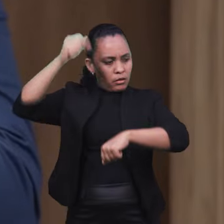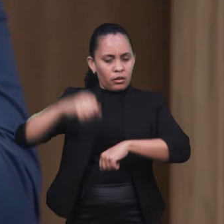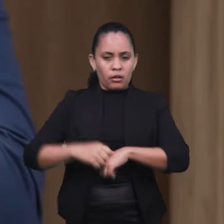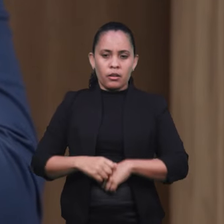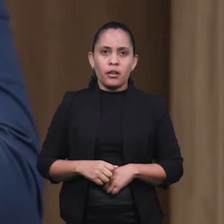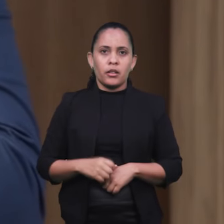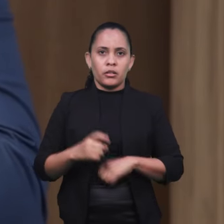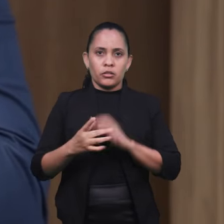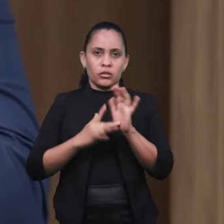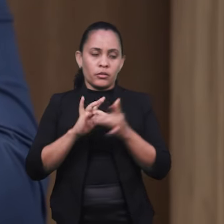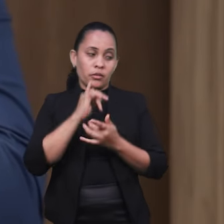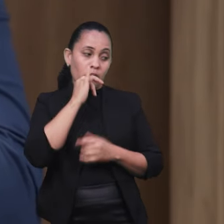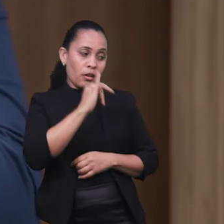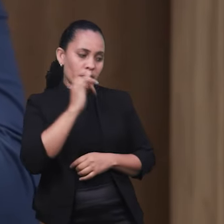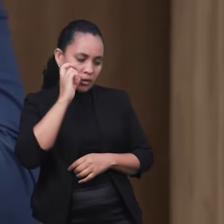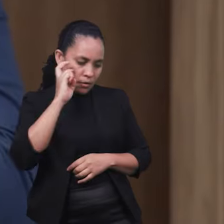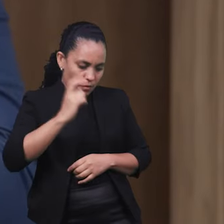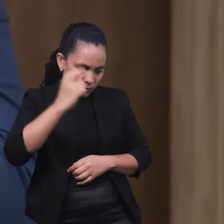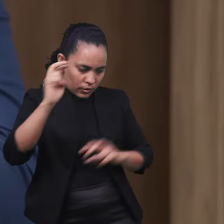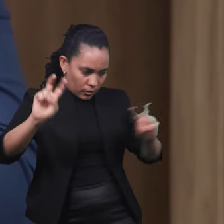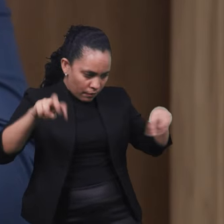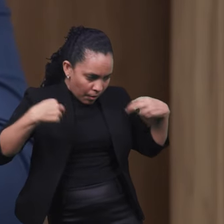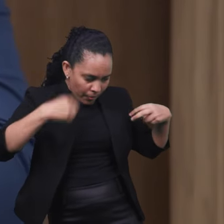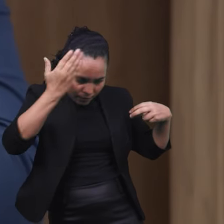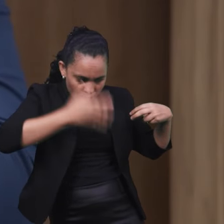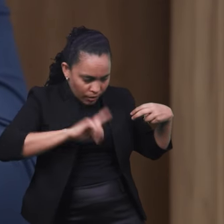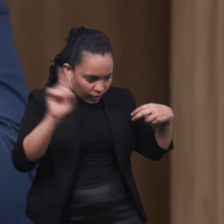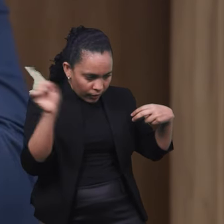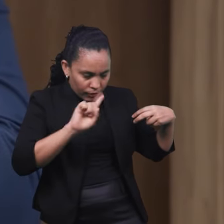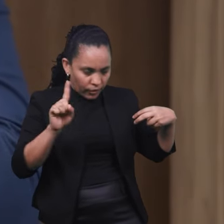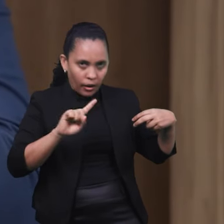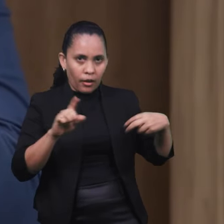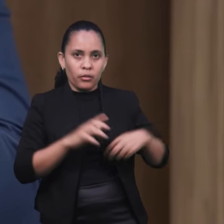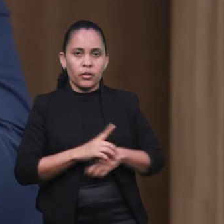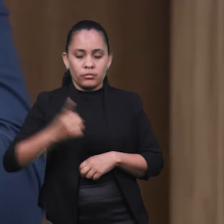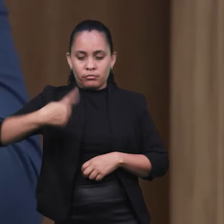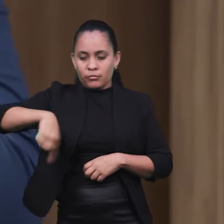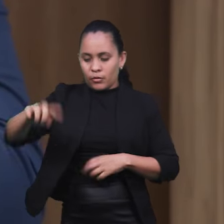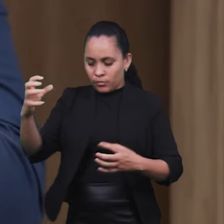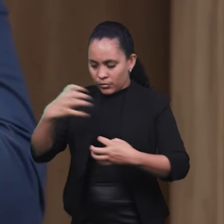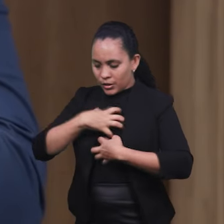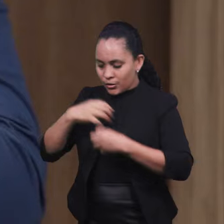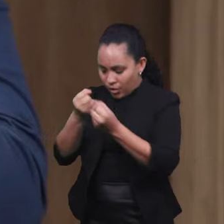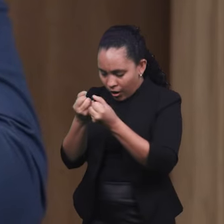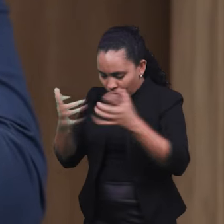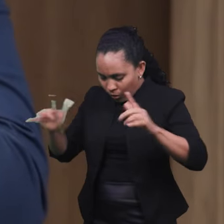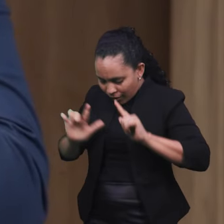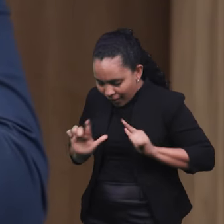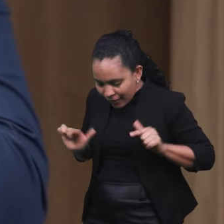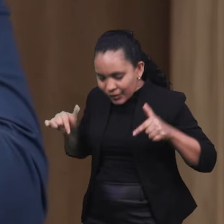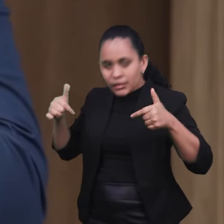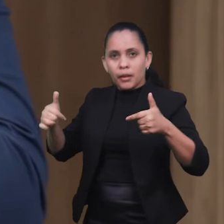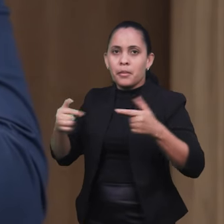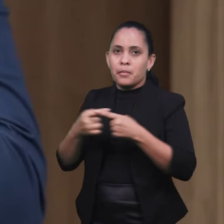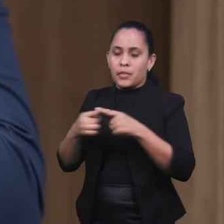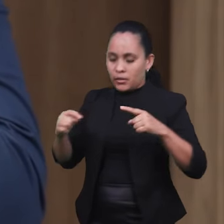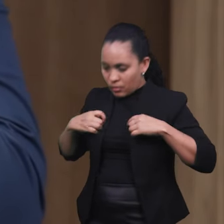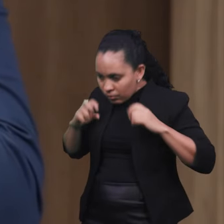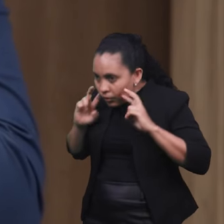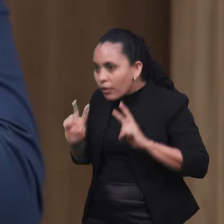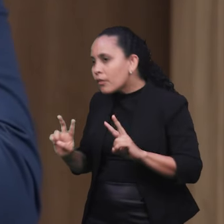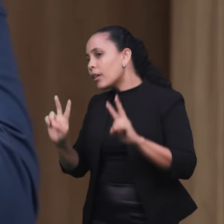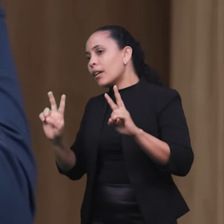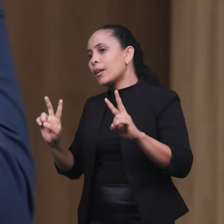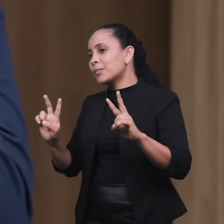vai me ver minha glória, a minha glória vai passar por ti. Glória a Deus. Que a glória de Deus passa por nós. Louvado seja. Mas o Senhor não nos dá essa